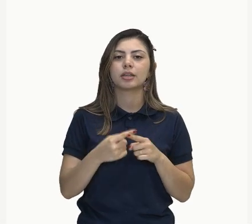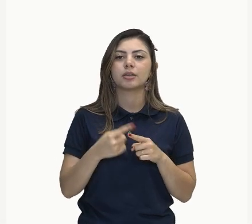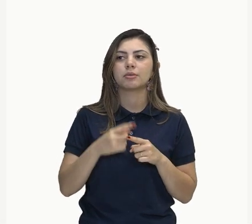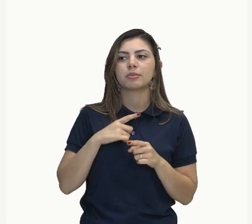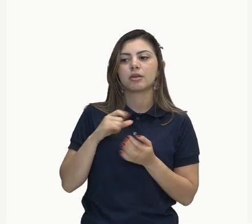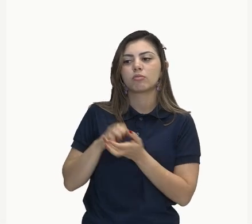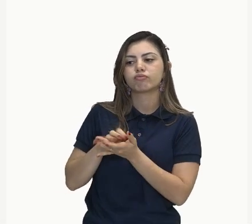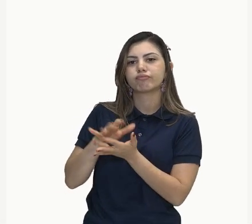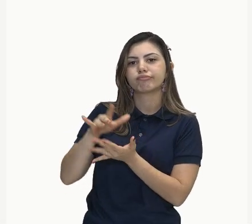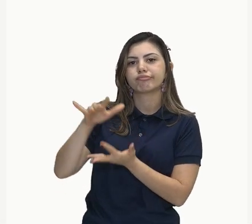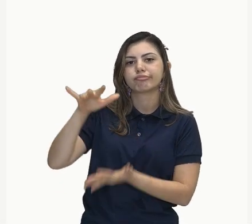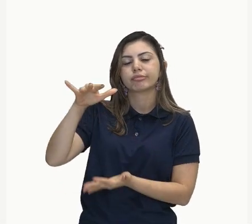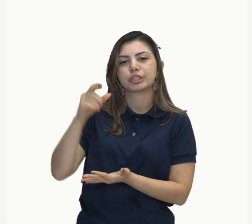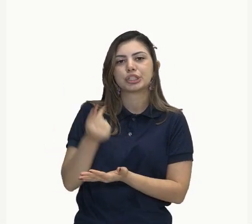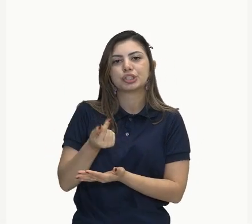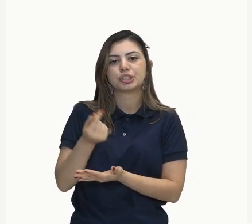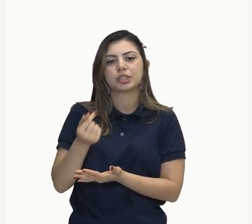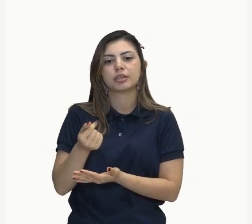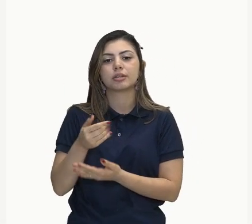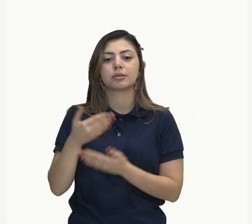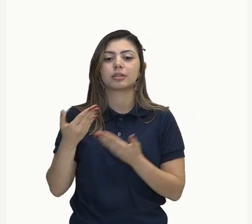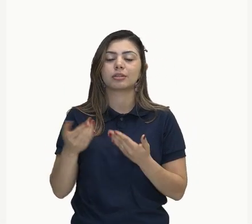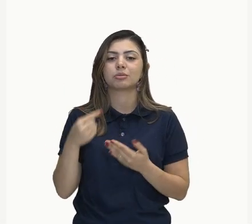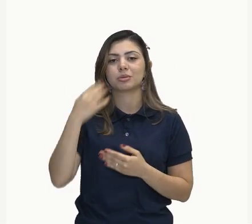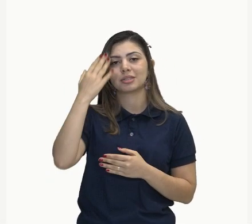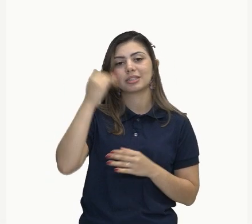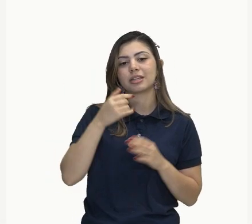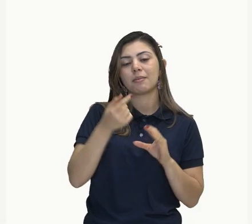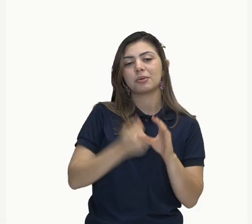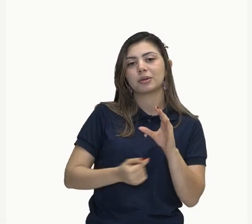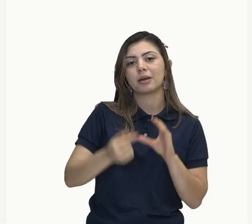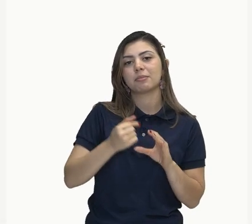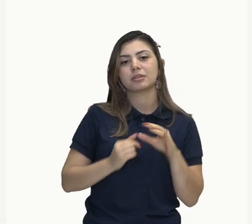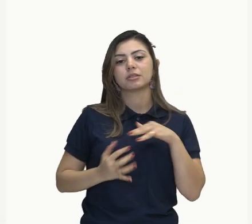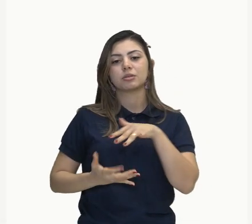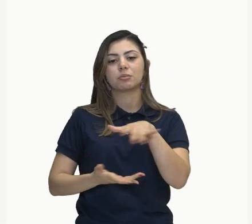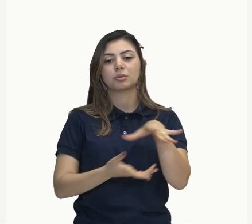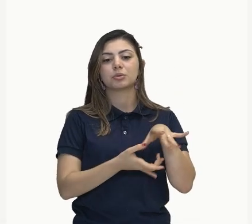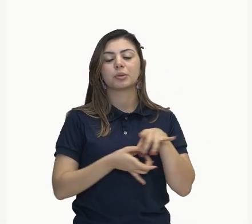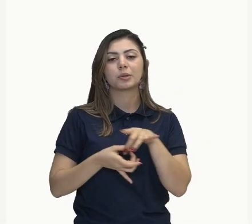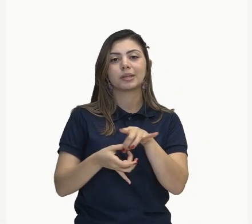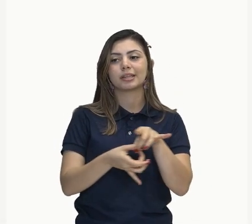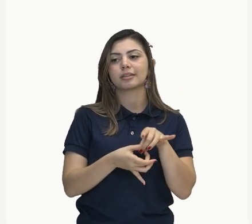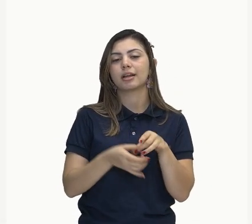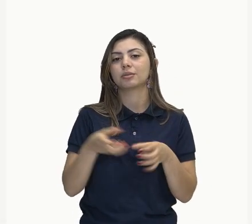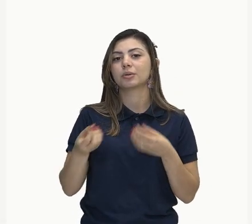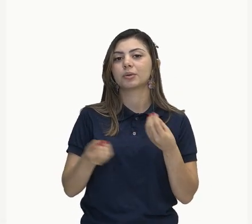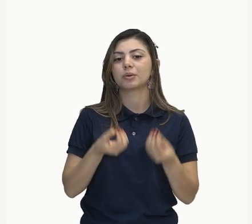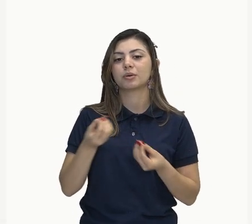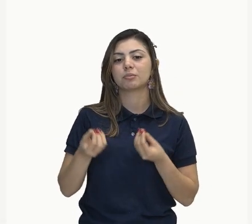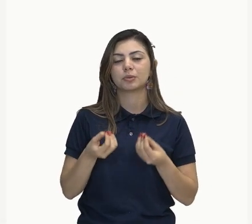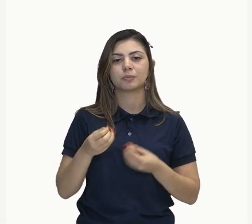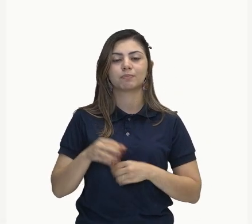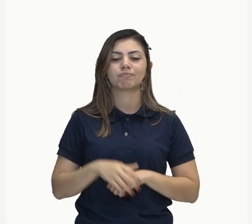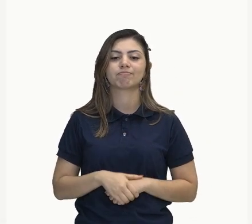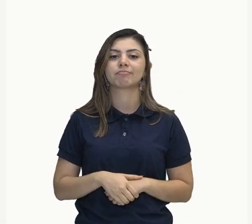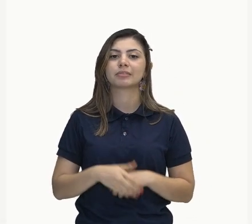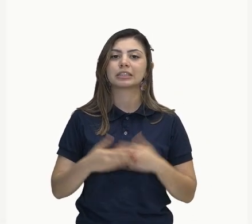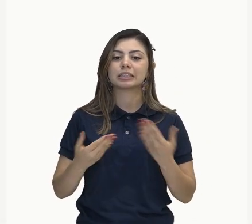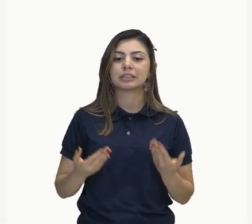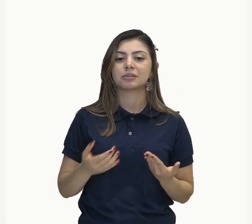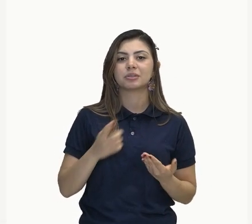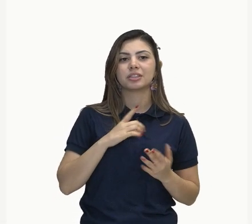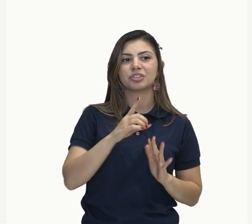acúmulo de dinheiro. E eles, no capitalismo, na globalização, vai se ter uma maior peso frente aos